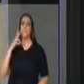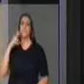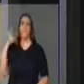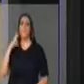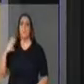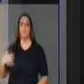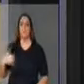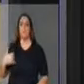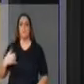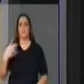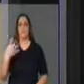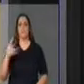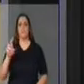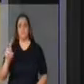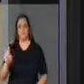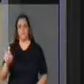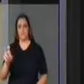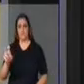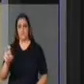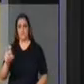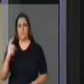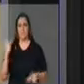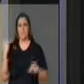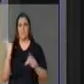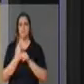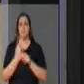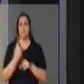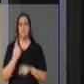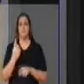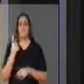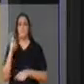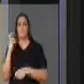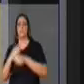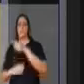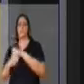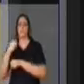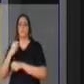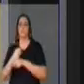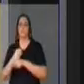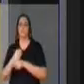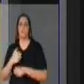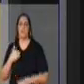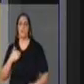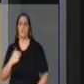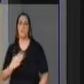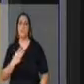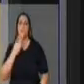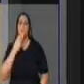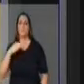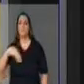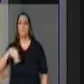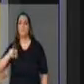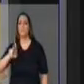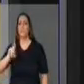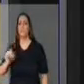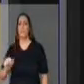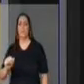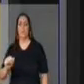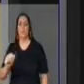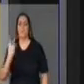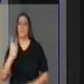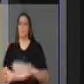anos e há 5 anos fiquei muda. Durante 2 anos muda